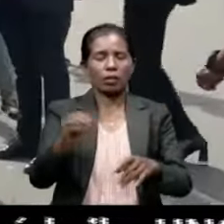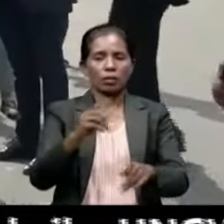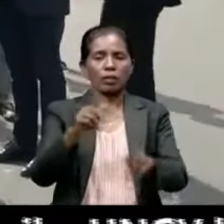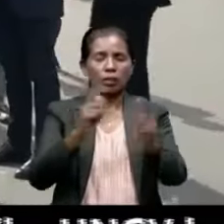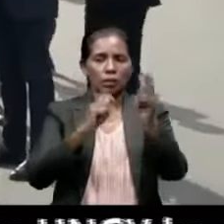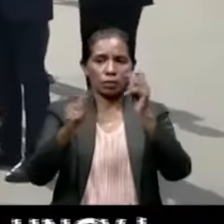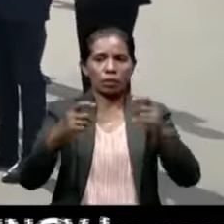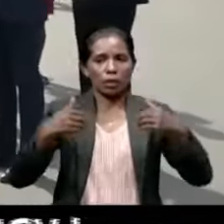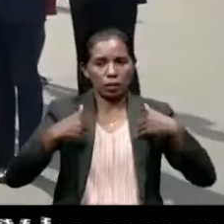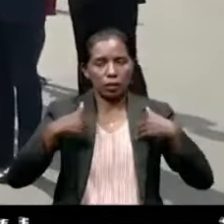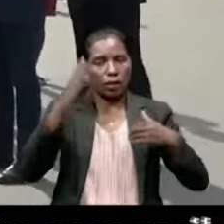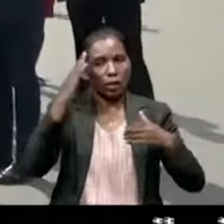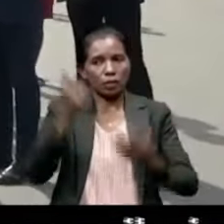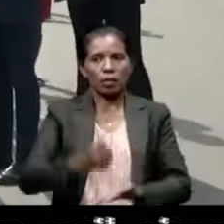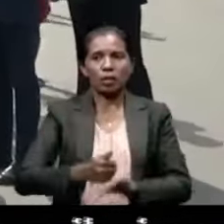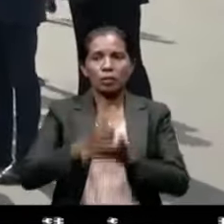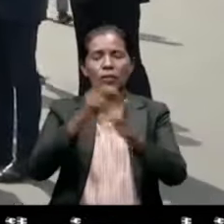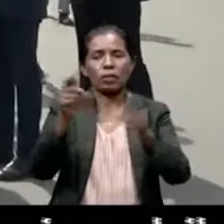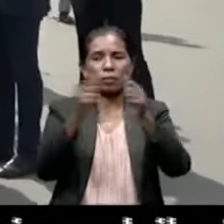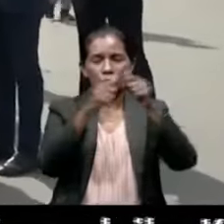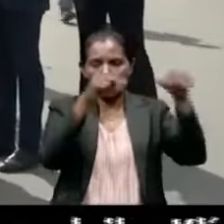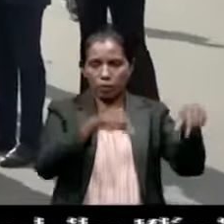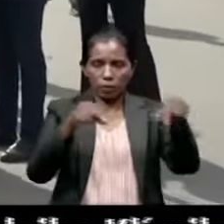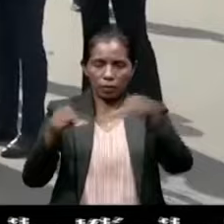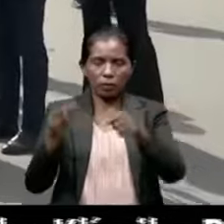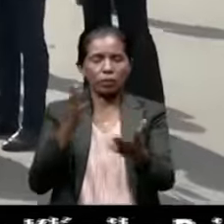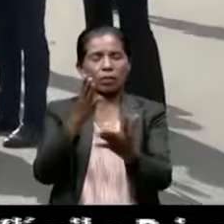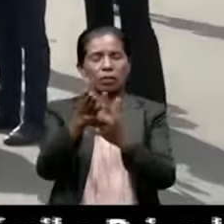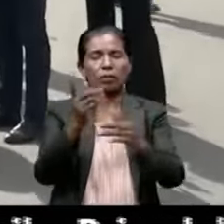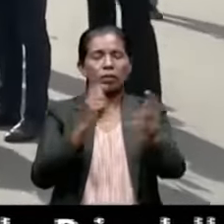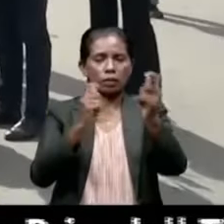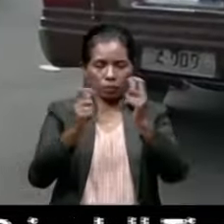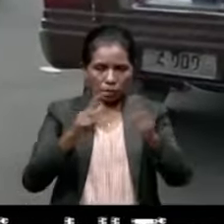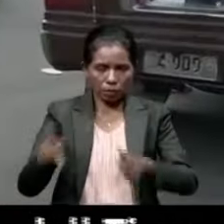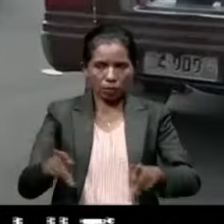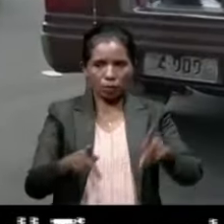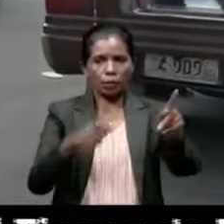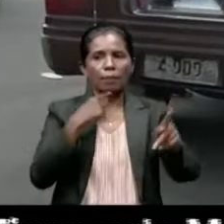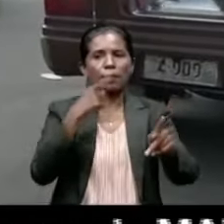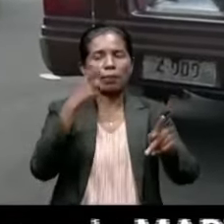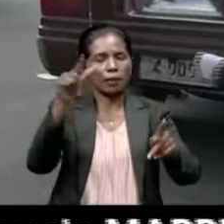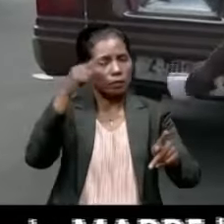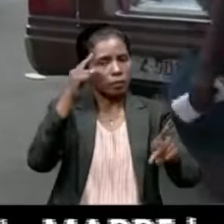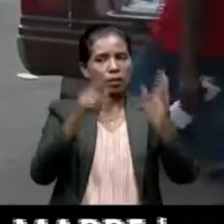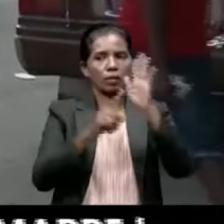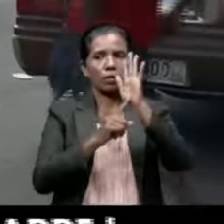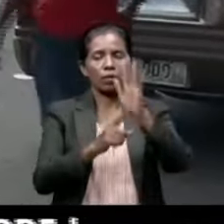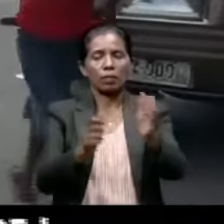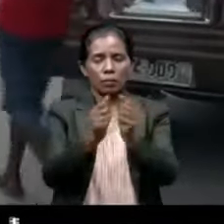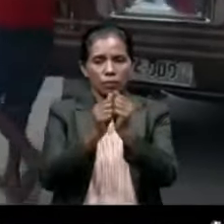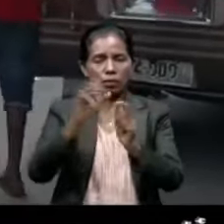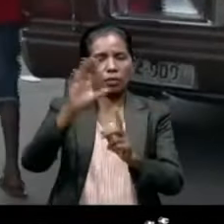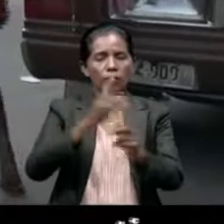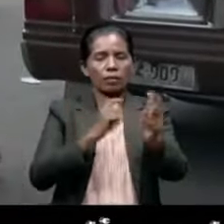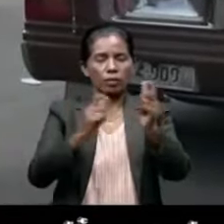ato ia consciência ho de facilita e ma ho deficiência bela acesso transporte público. Governante ne ato assunto ne ba hira hamutu ko sefe